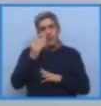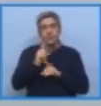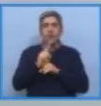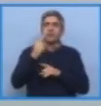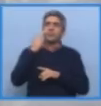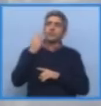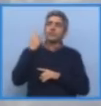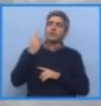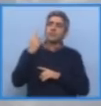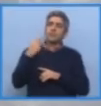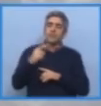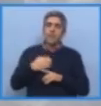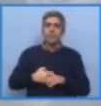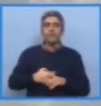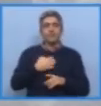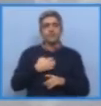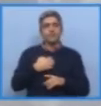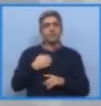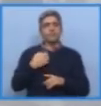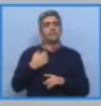transcendente, pressente